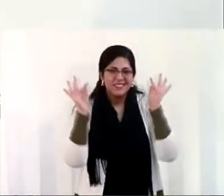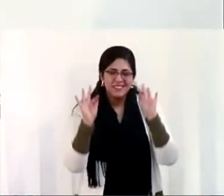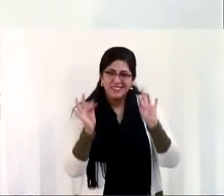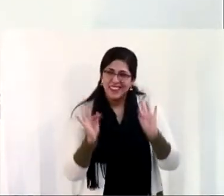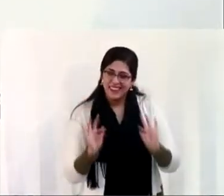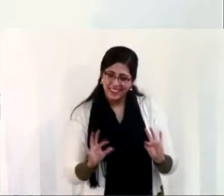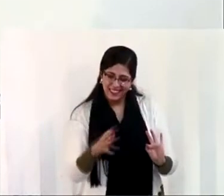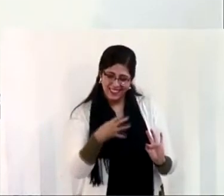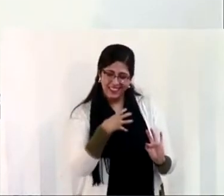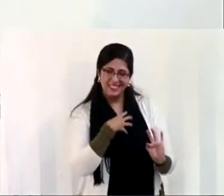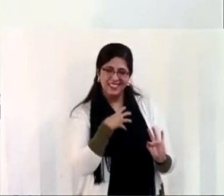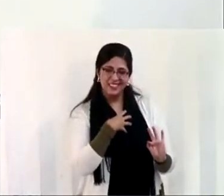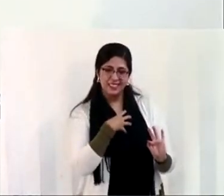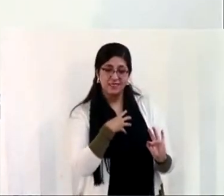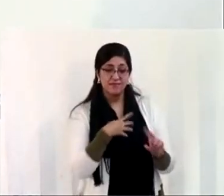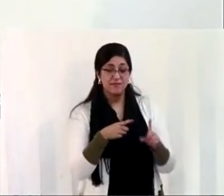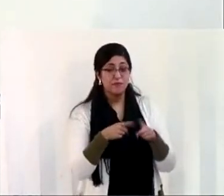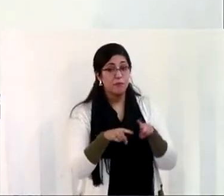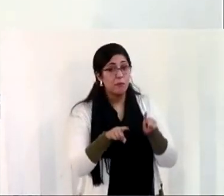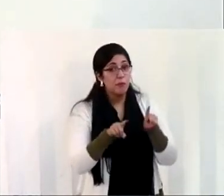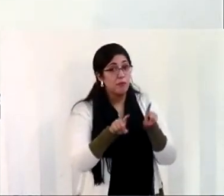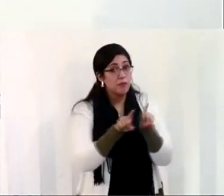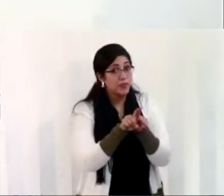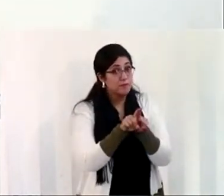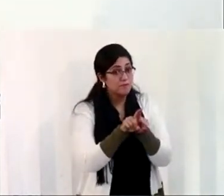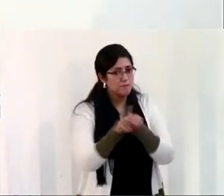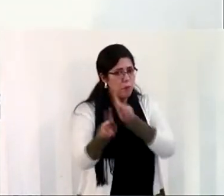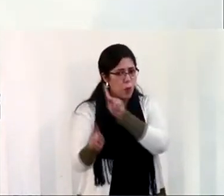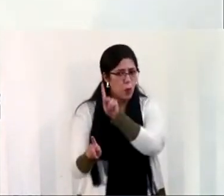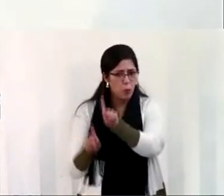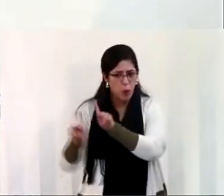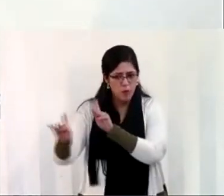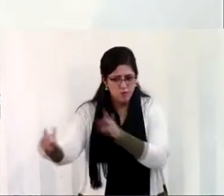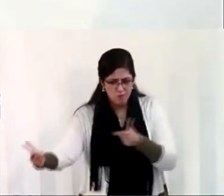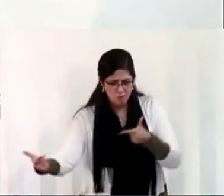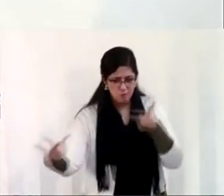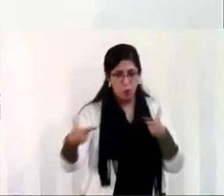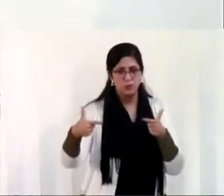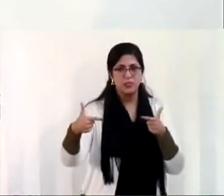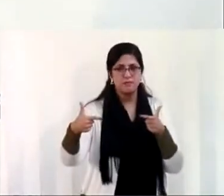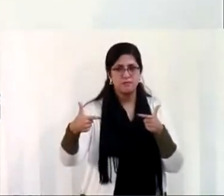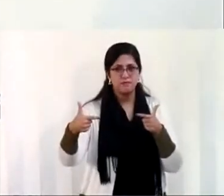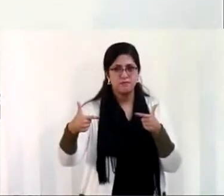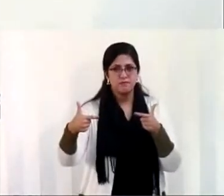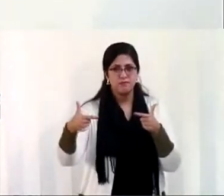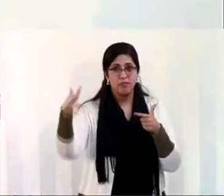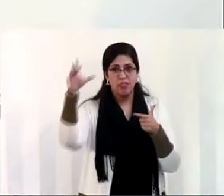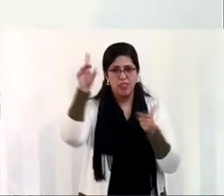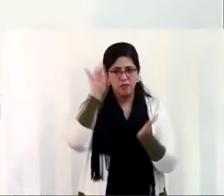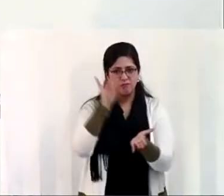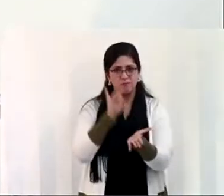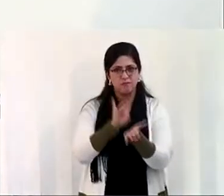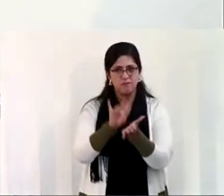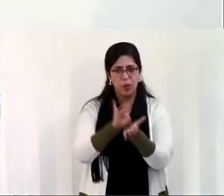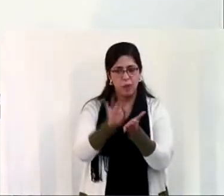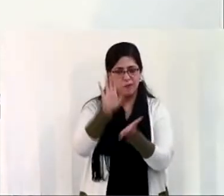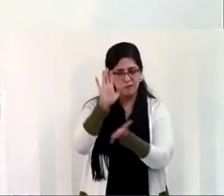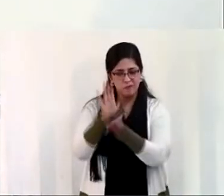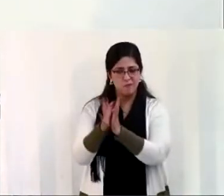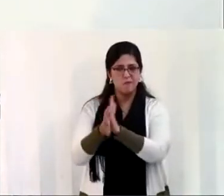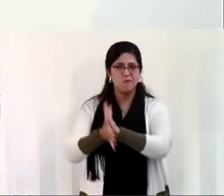linda. E então, quando se levantavam povos contra vocês, eu cuidava